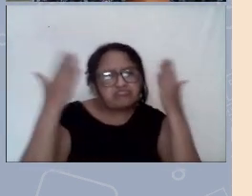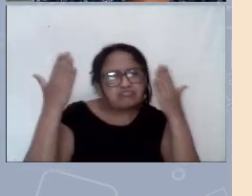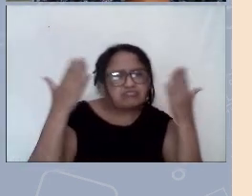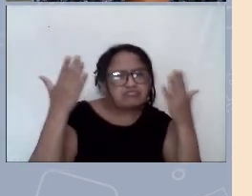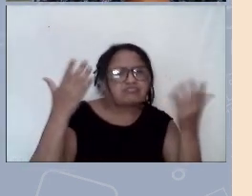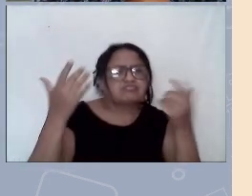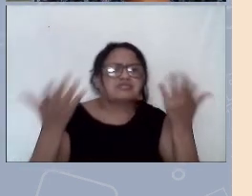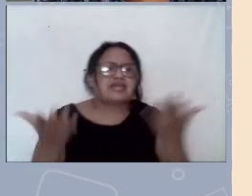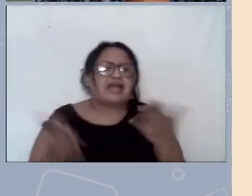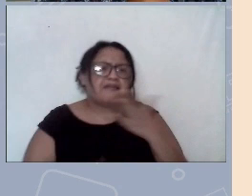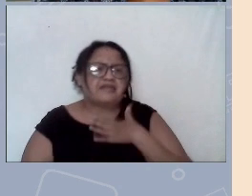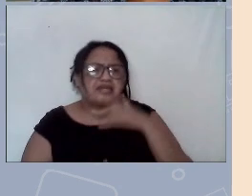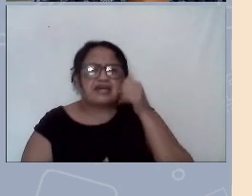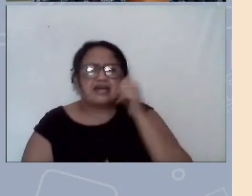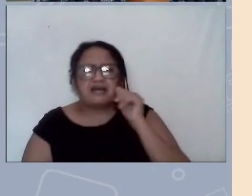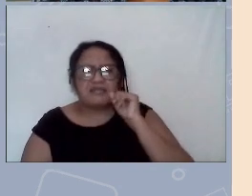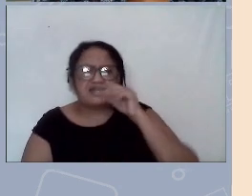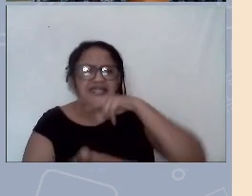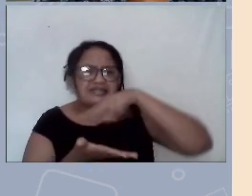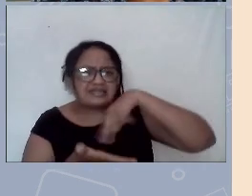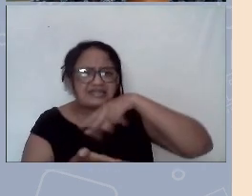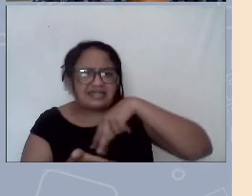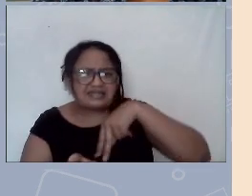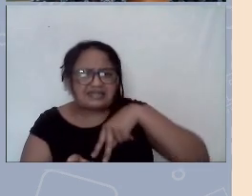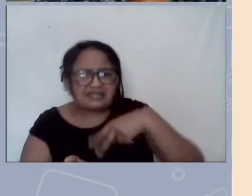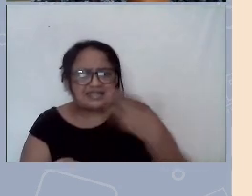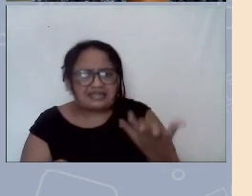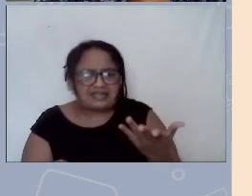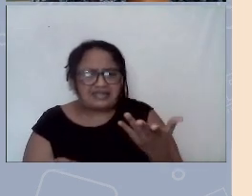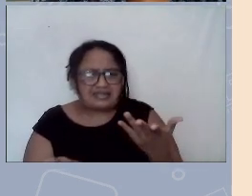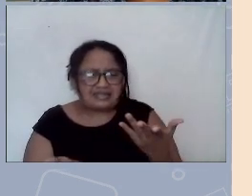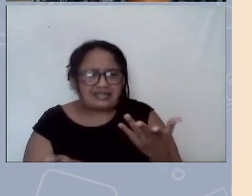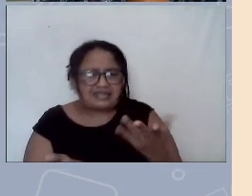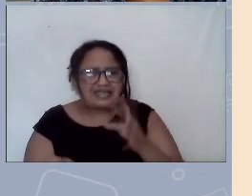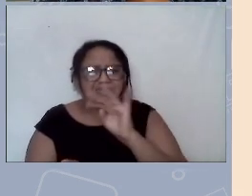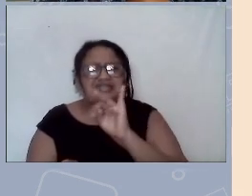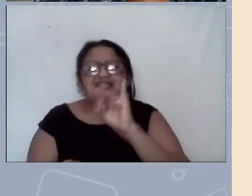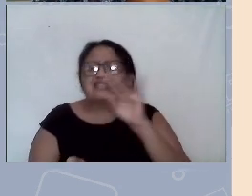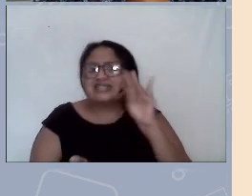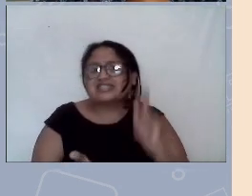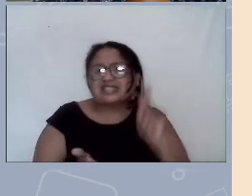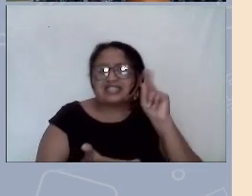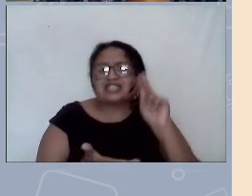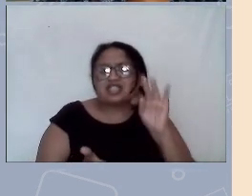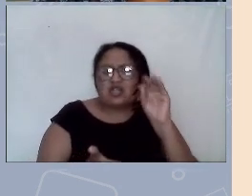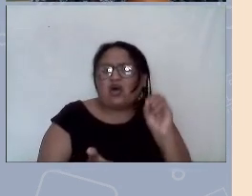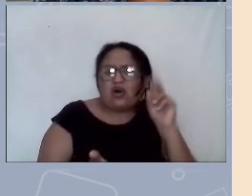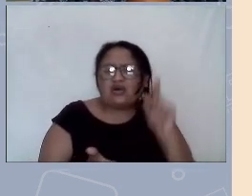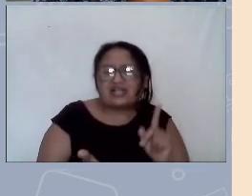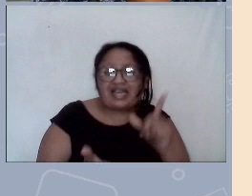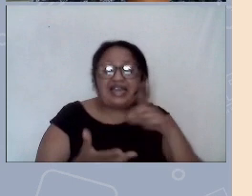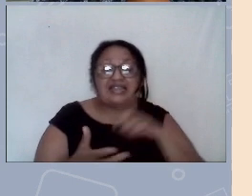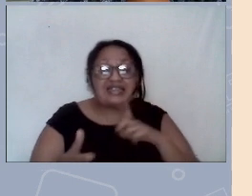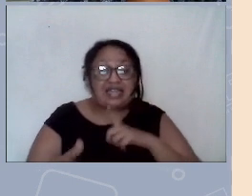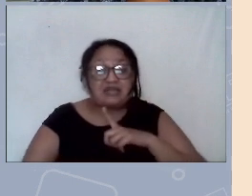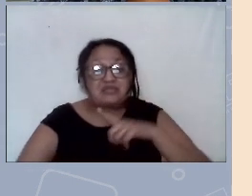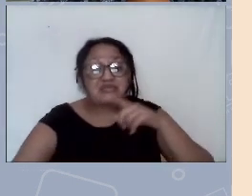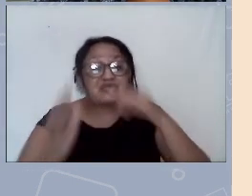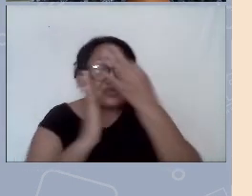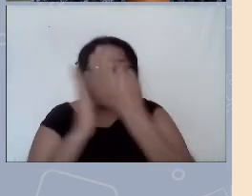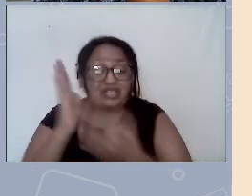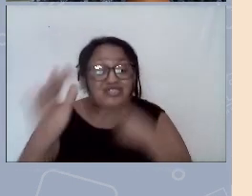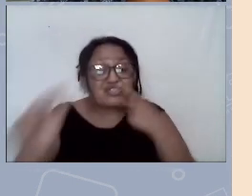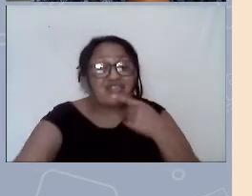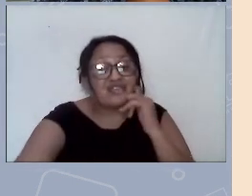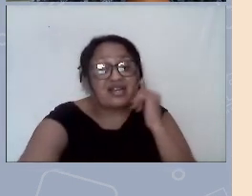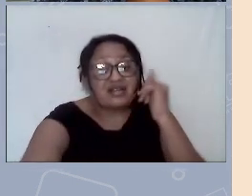mãe é dançarina de Tik Tok né apenas isso e aí temos o texto que diz assim para nós o